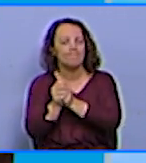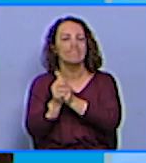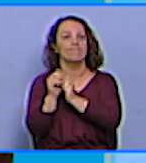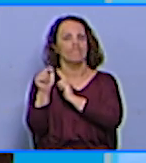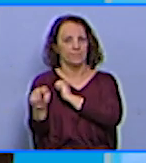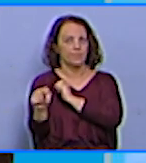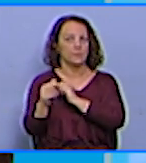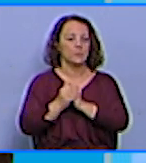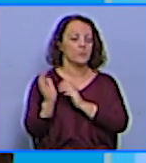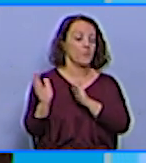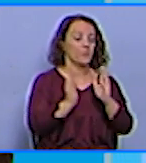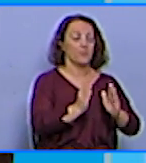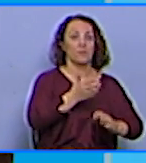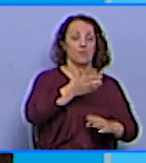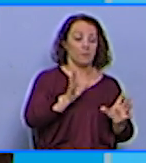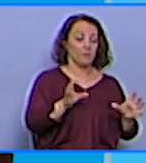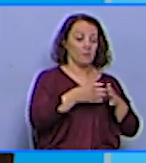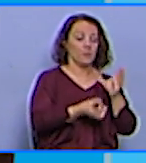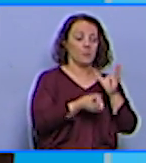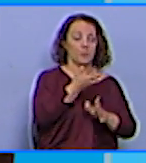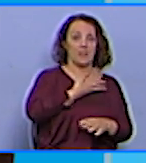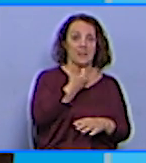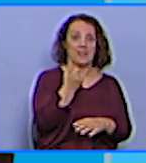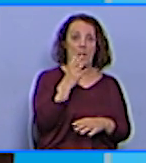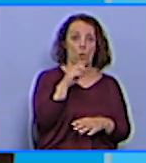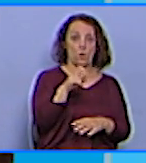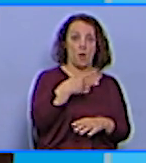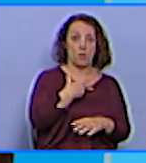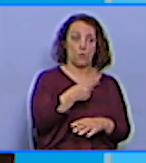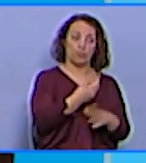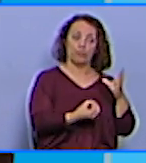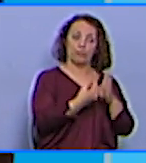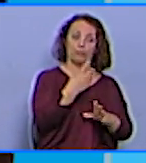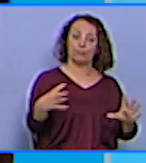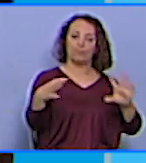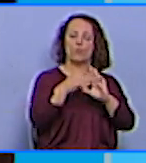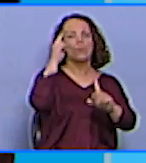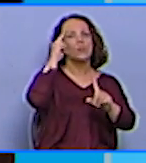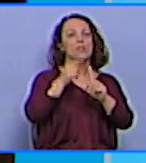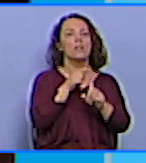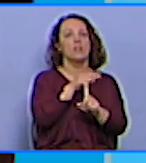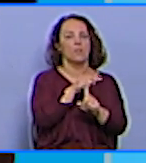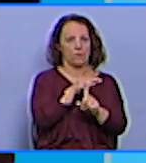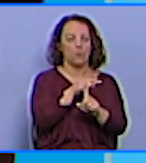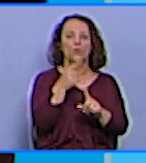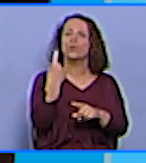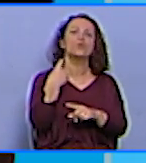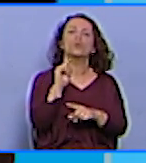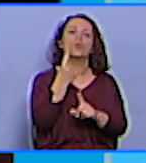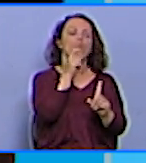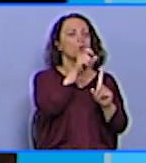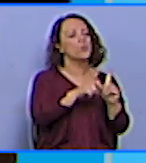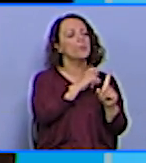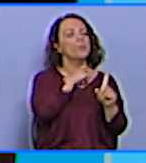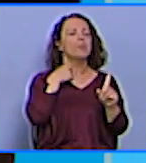E o diaconato surge com esta missão. Não é um sacerdote com menos funções,